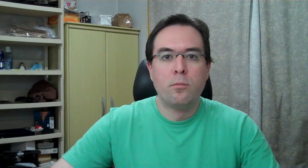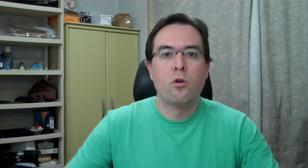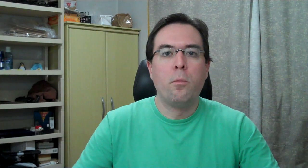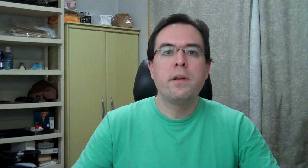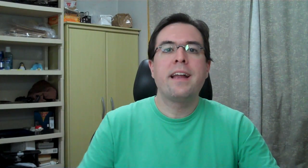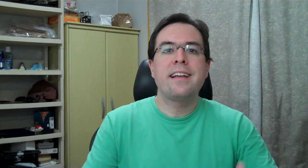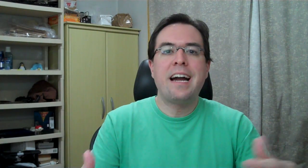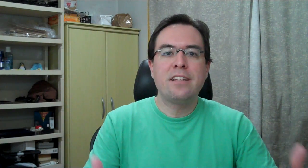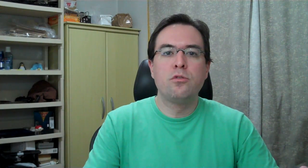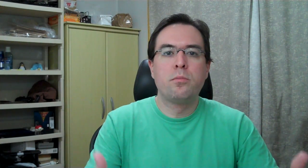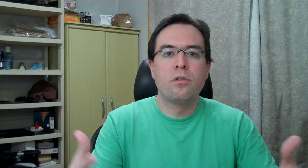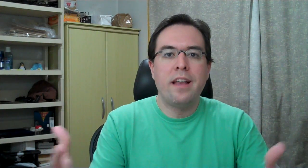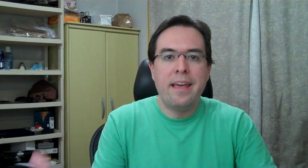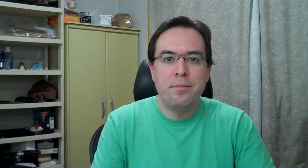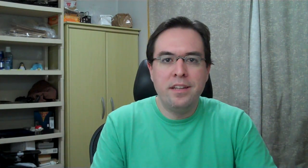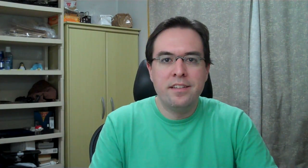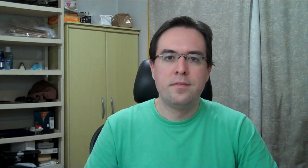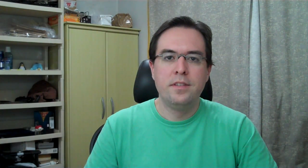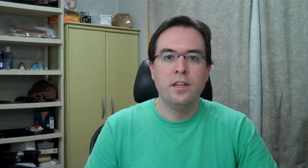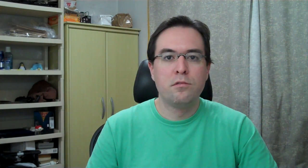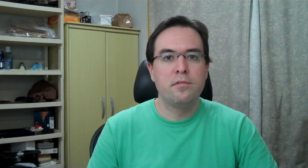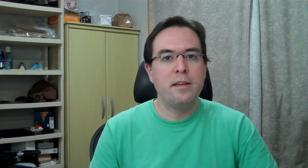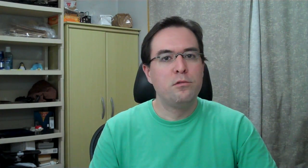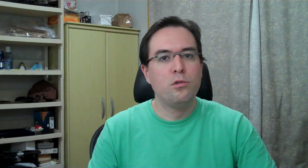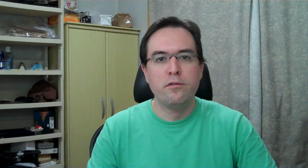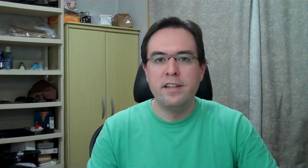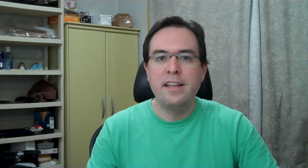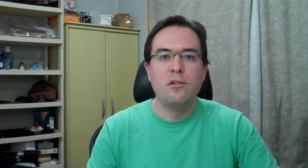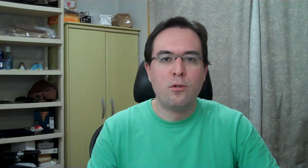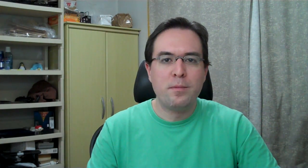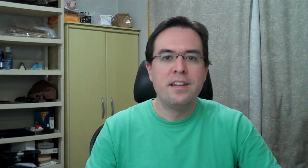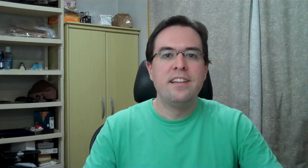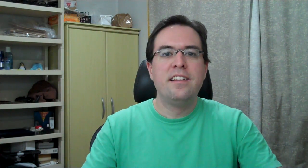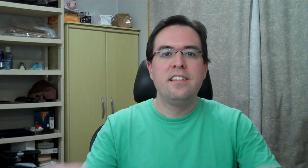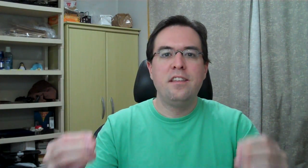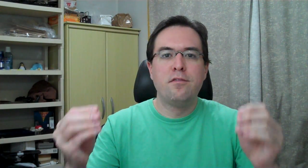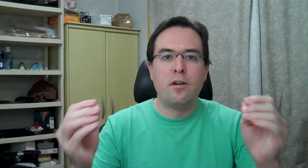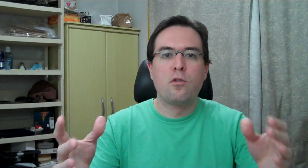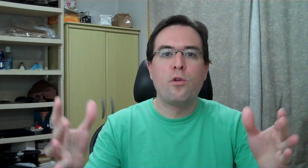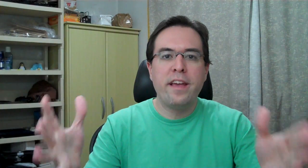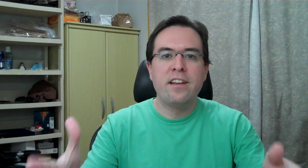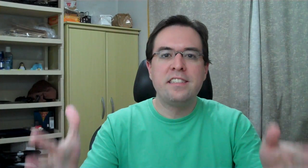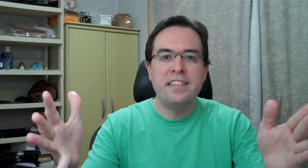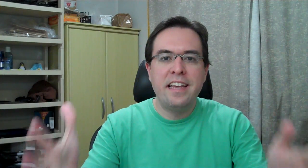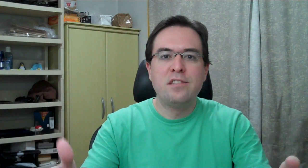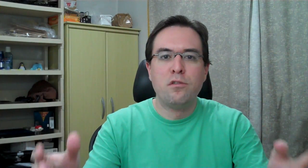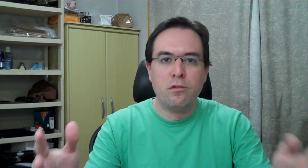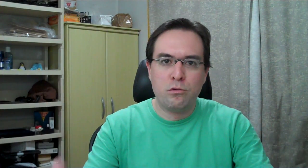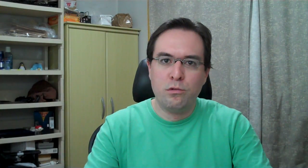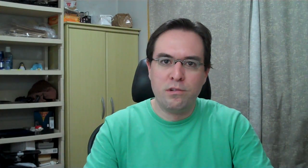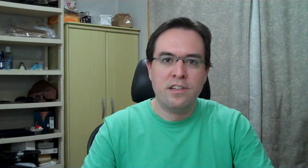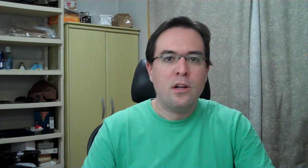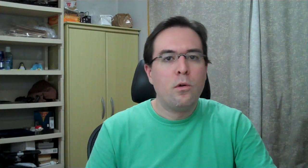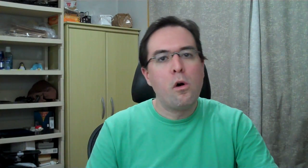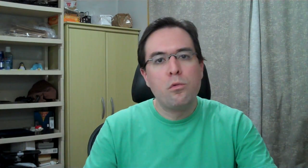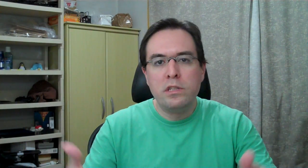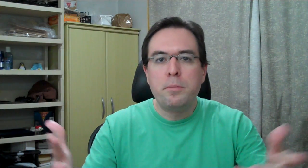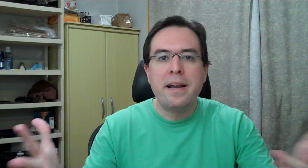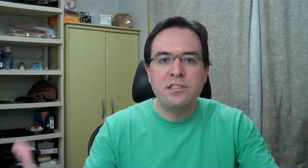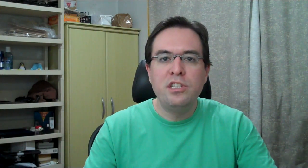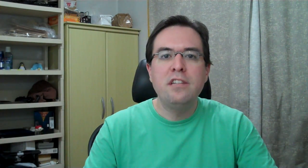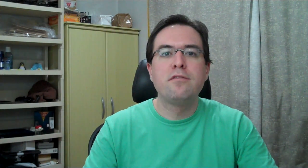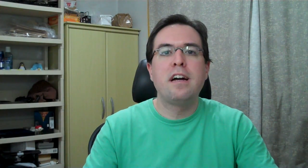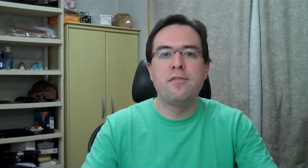É como comprar gato por lebre. E eu não tenho dúvida nenhuma que vão ocorrer acidentes no futuro. Ou